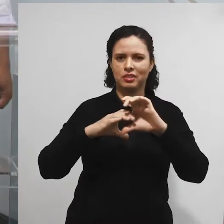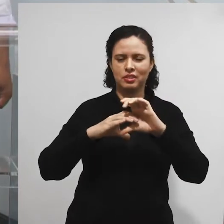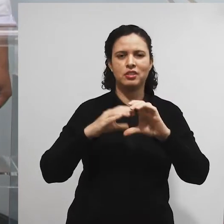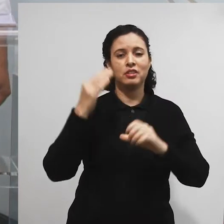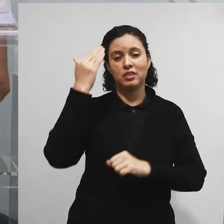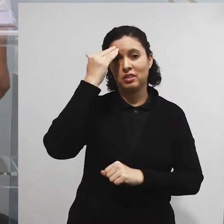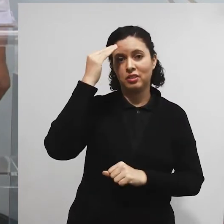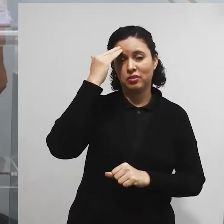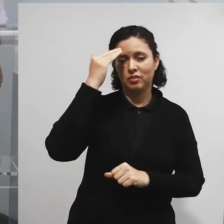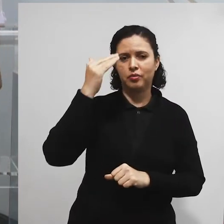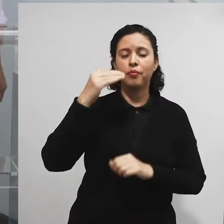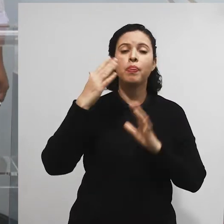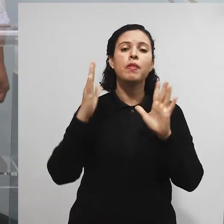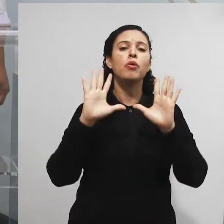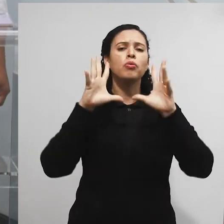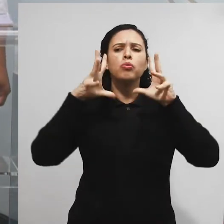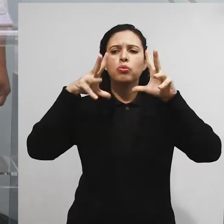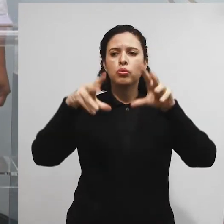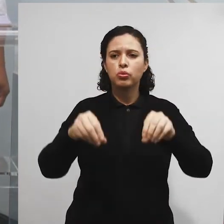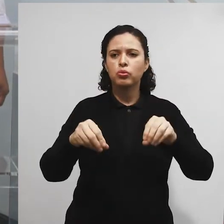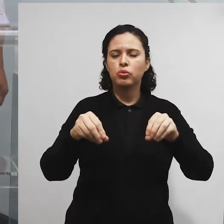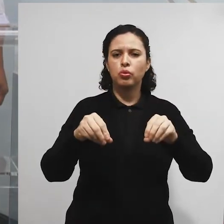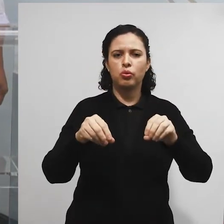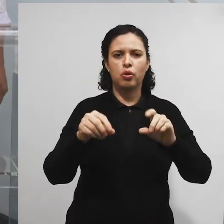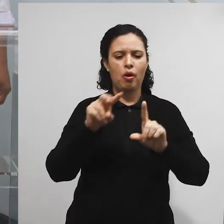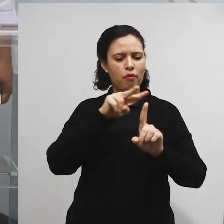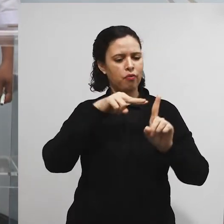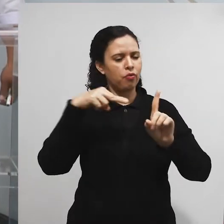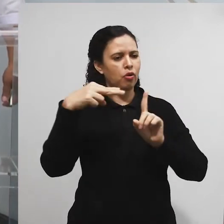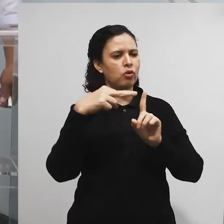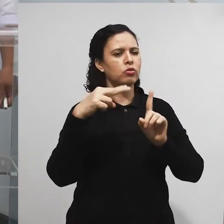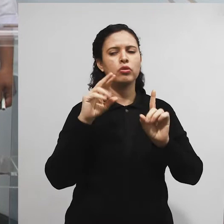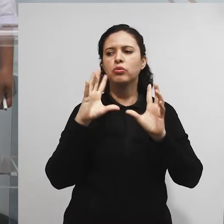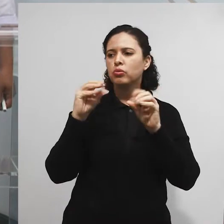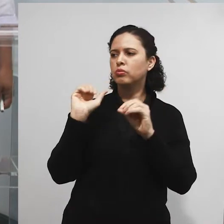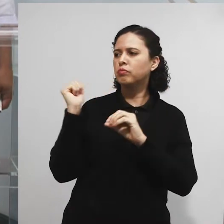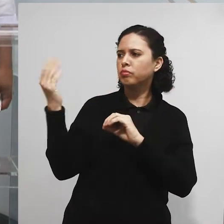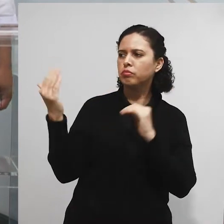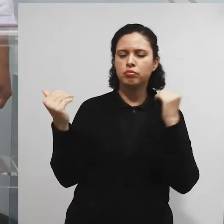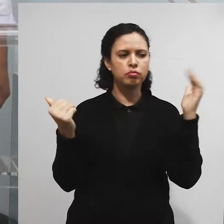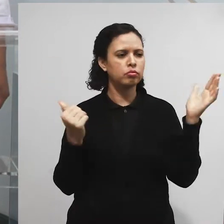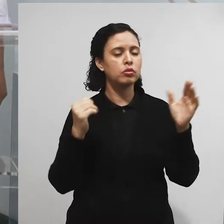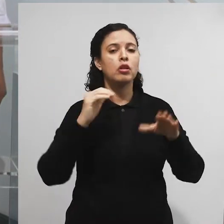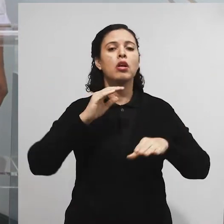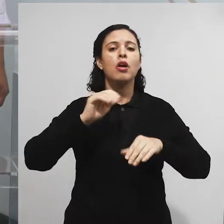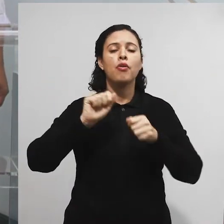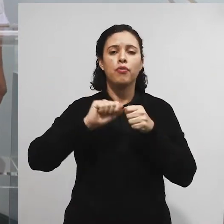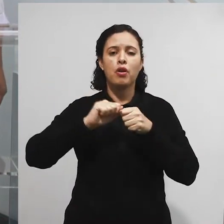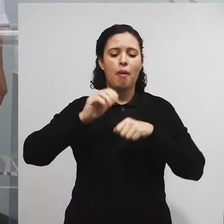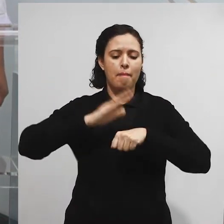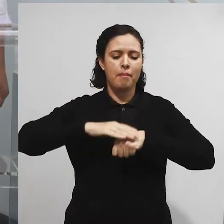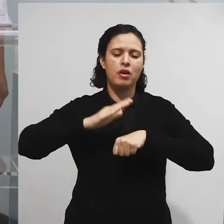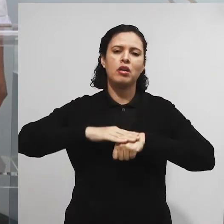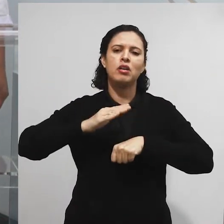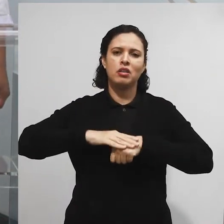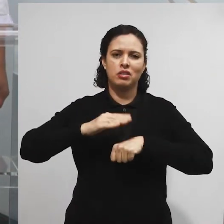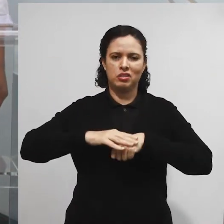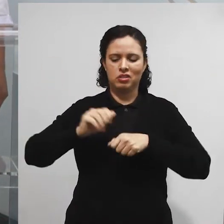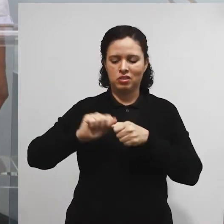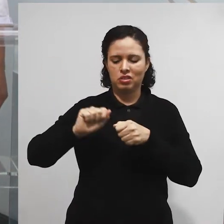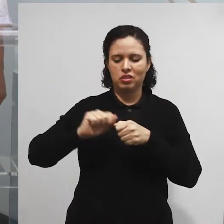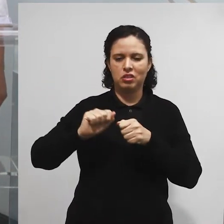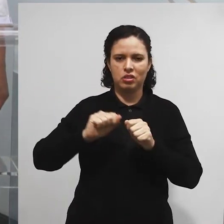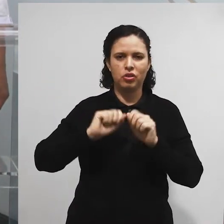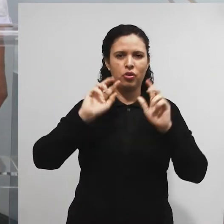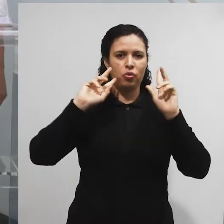dessas coisas. Então não existe nada à sua volta que não tenha sido feita pela mão humana. E a isso nós